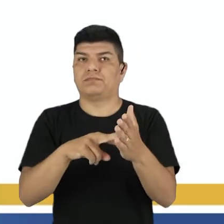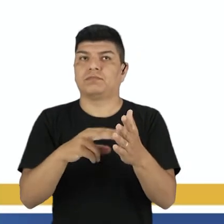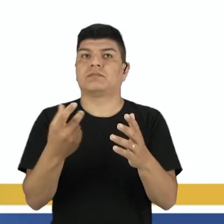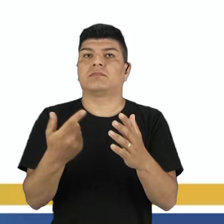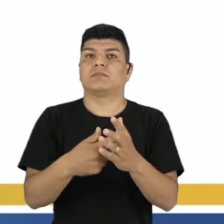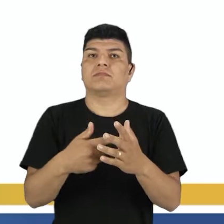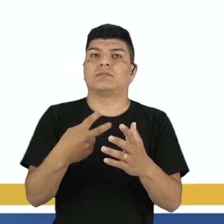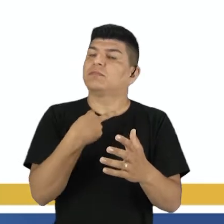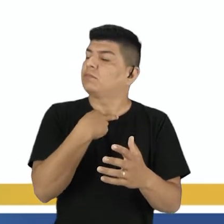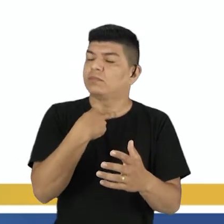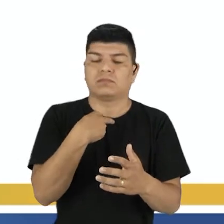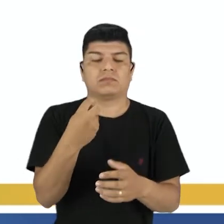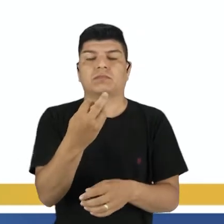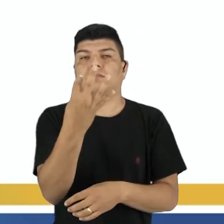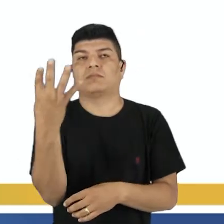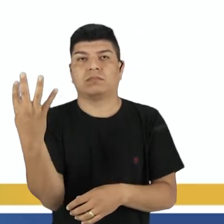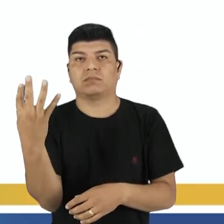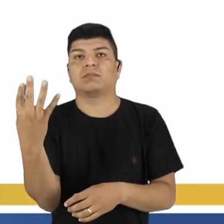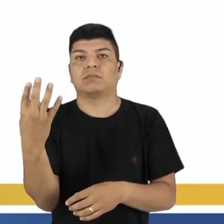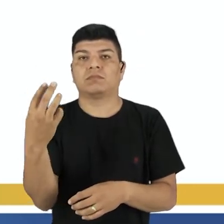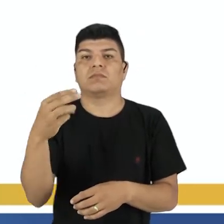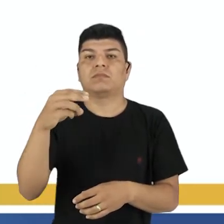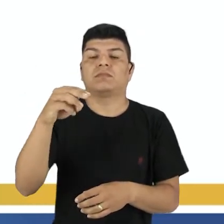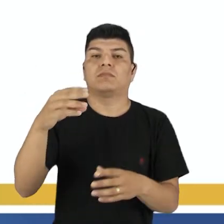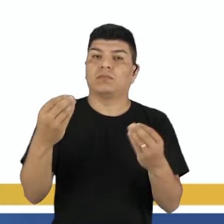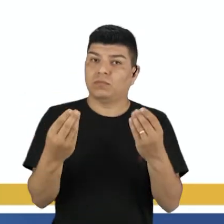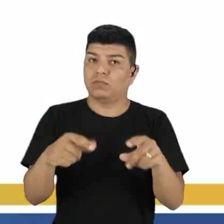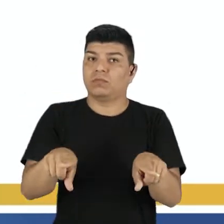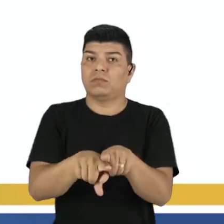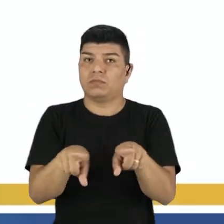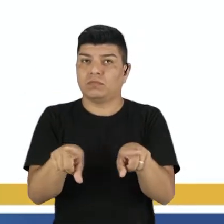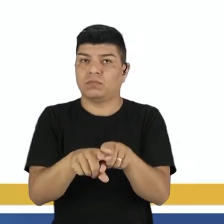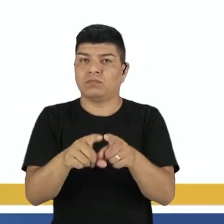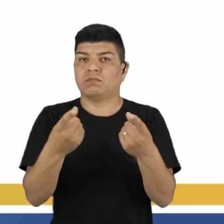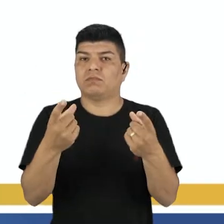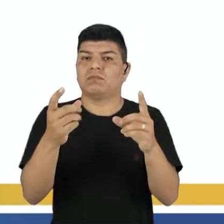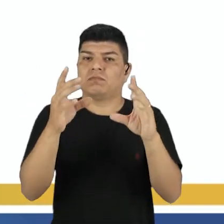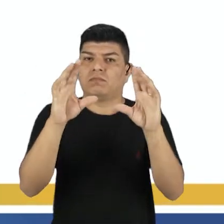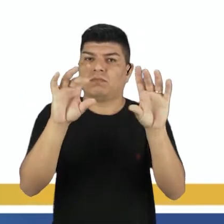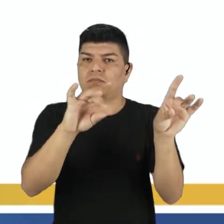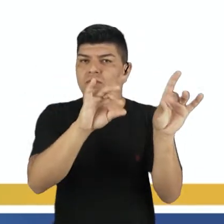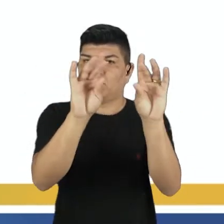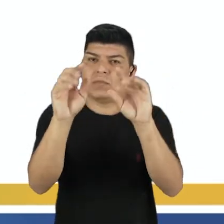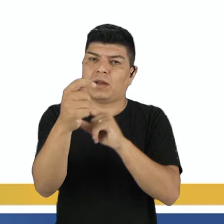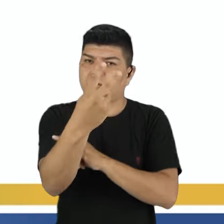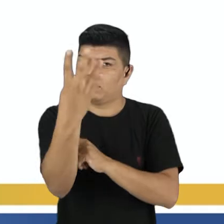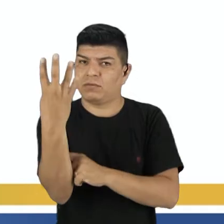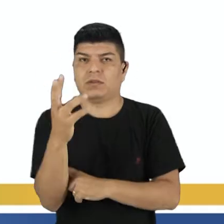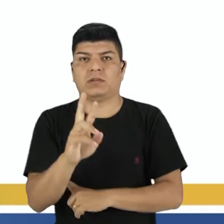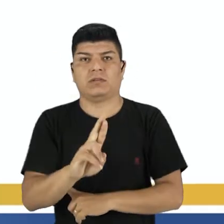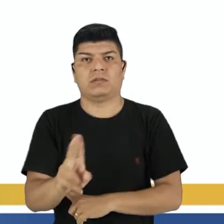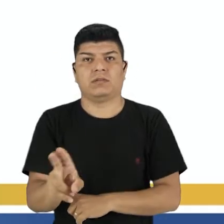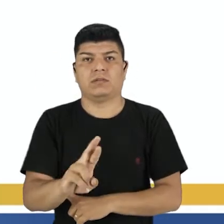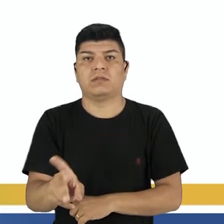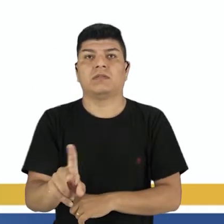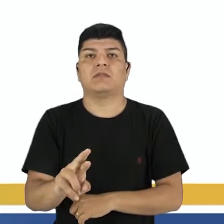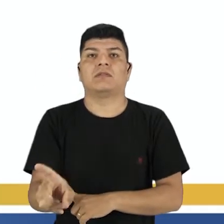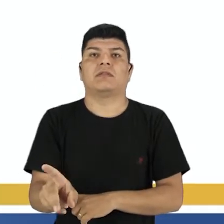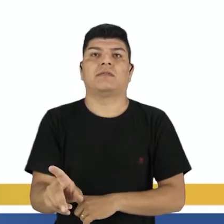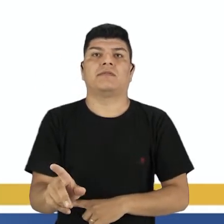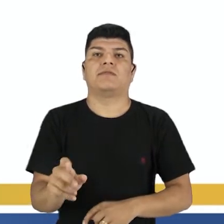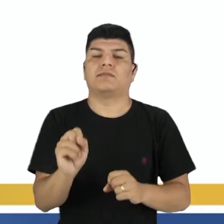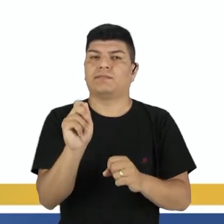substantivos incontáveis, que significa muito também, e aí ele não vai especificar exatamente a quantidade, né? Ou um outro